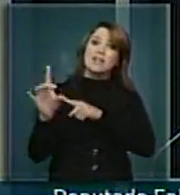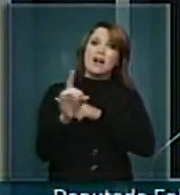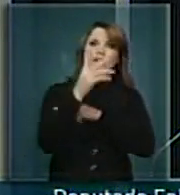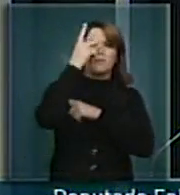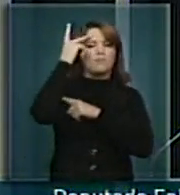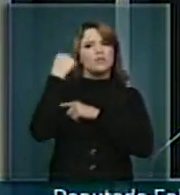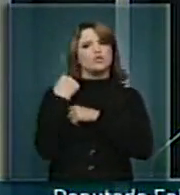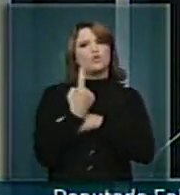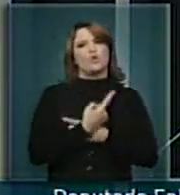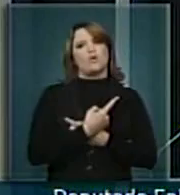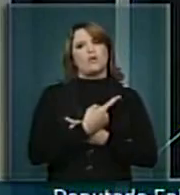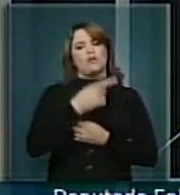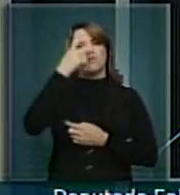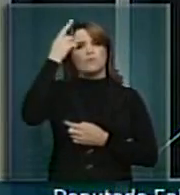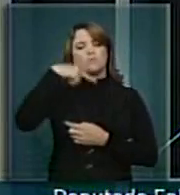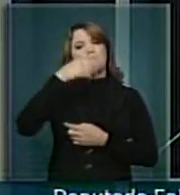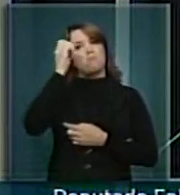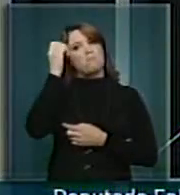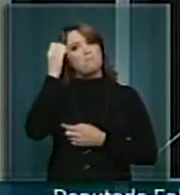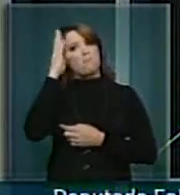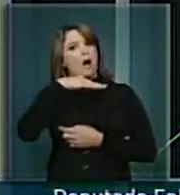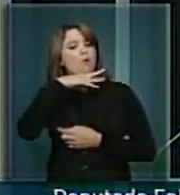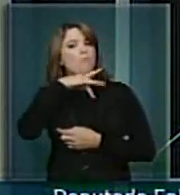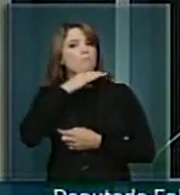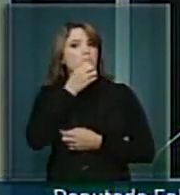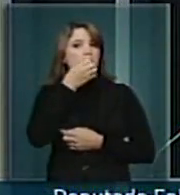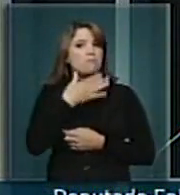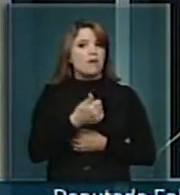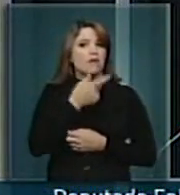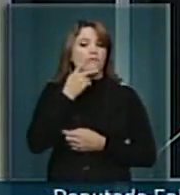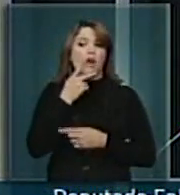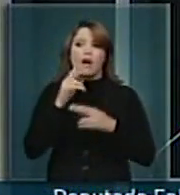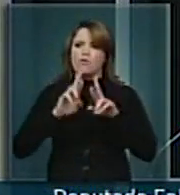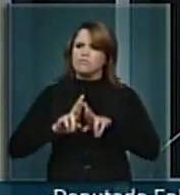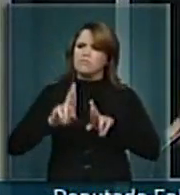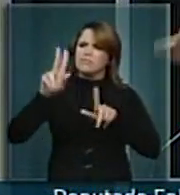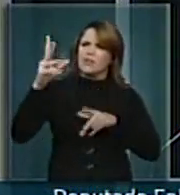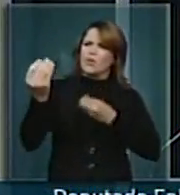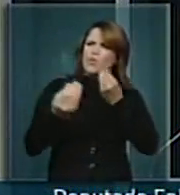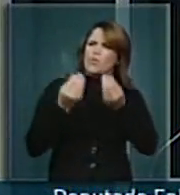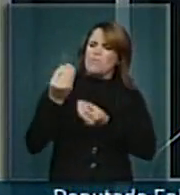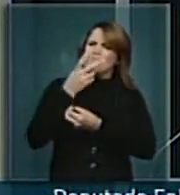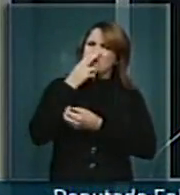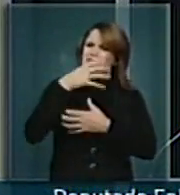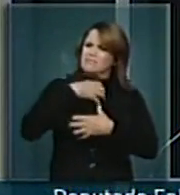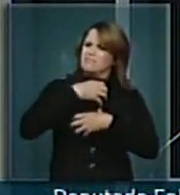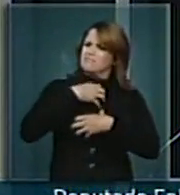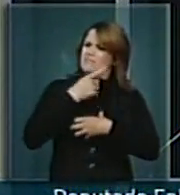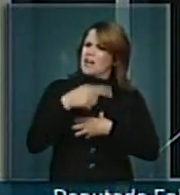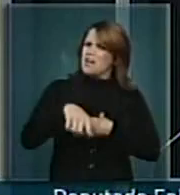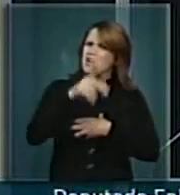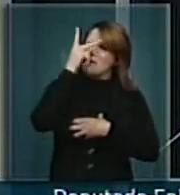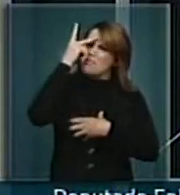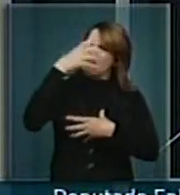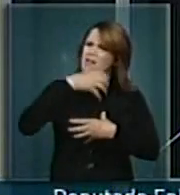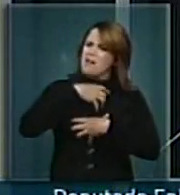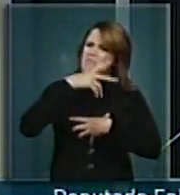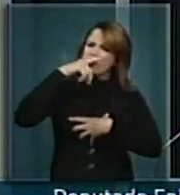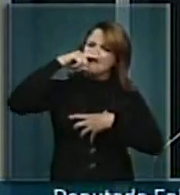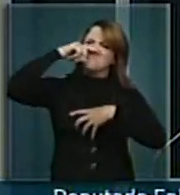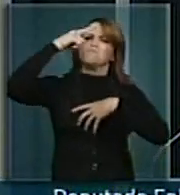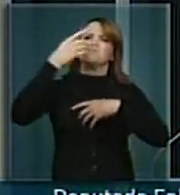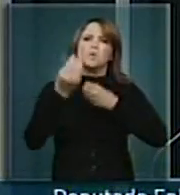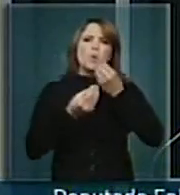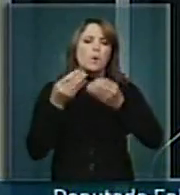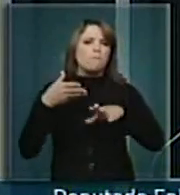capita. Para o mal e para o bem, essa enorme disparidade configura de forma contundente a